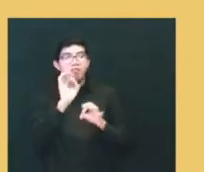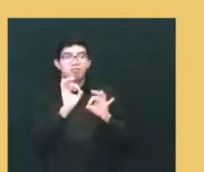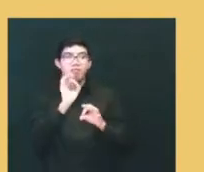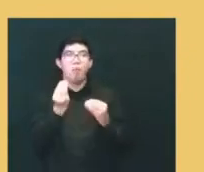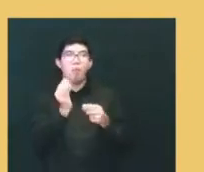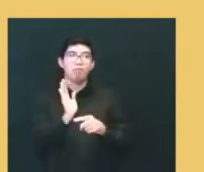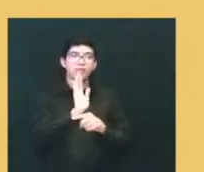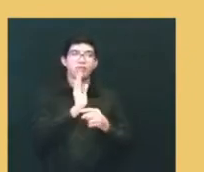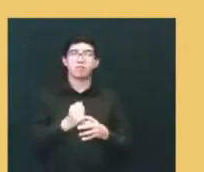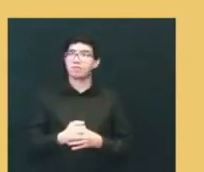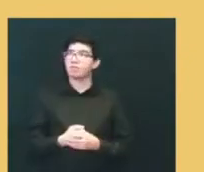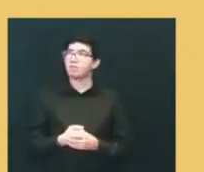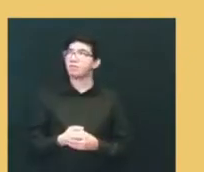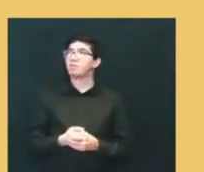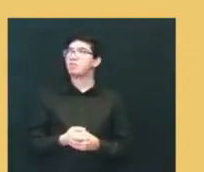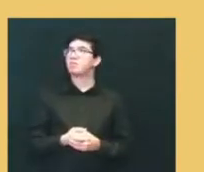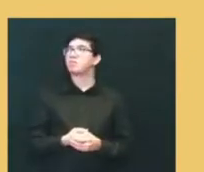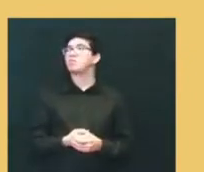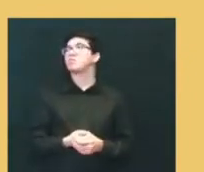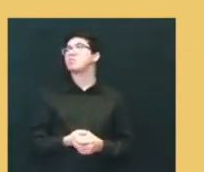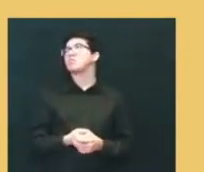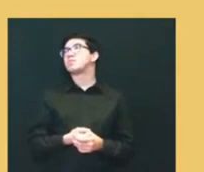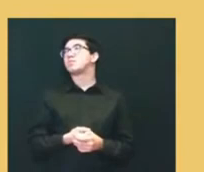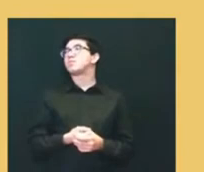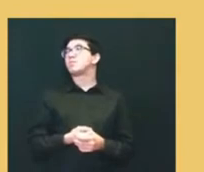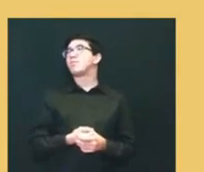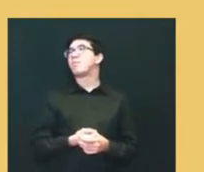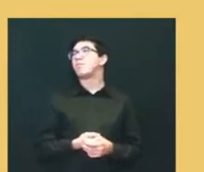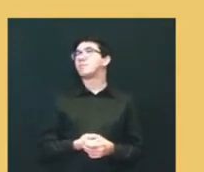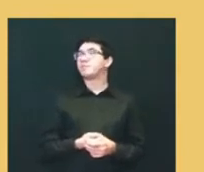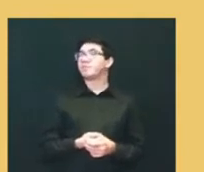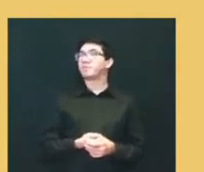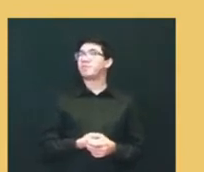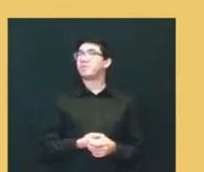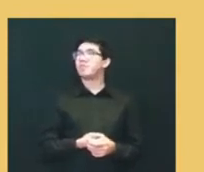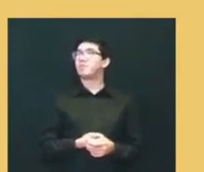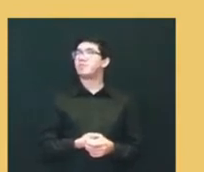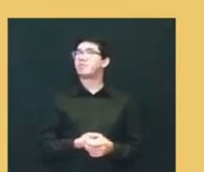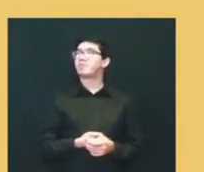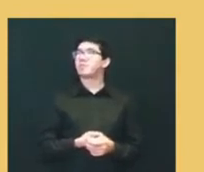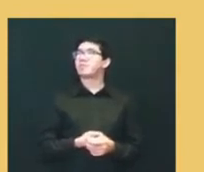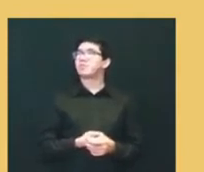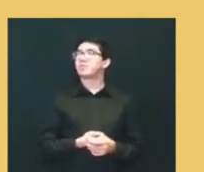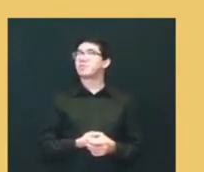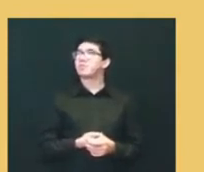É importante não... como é que eu falo?